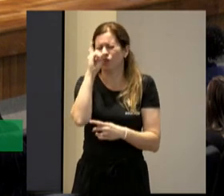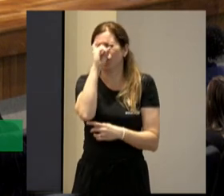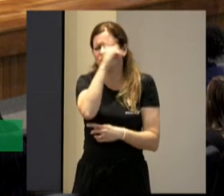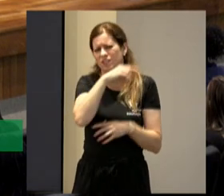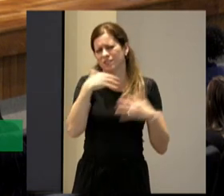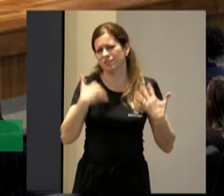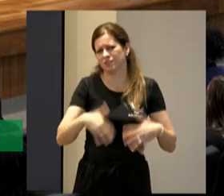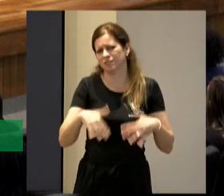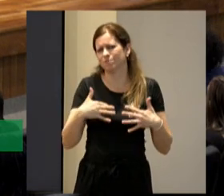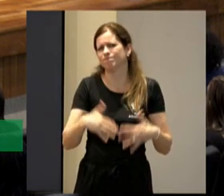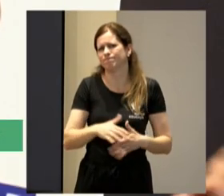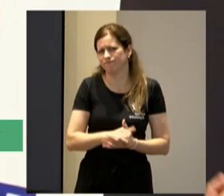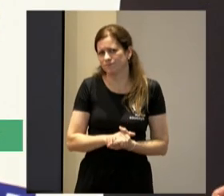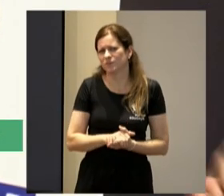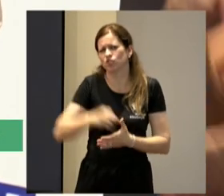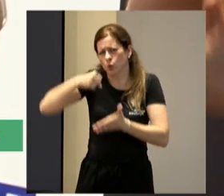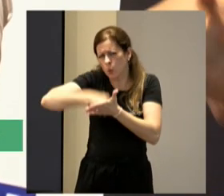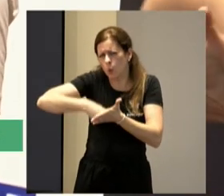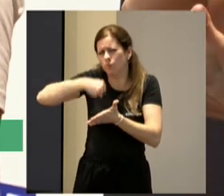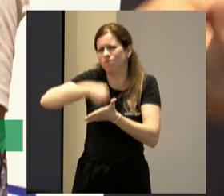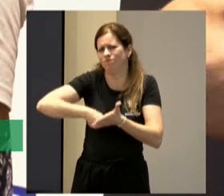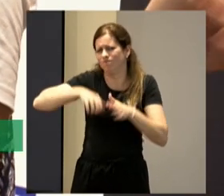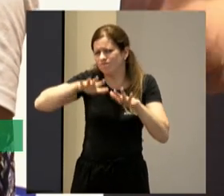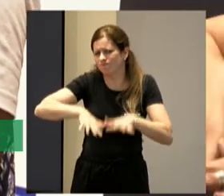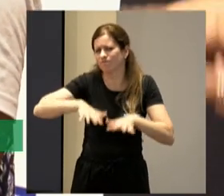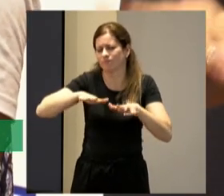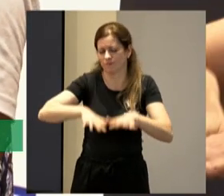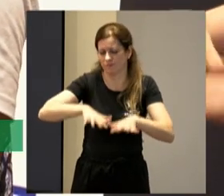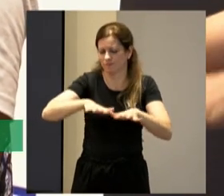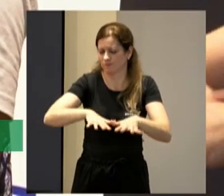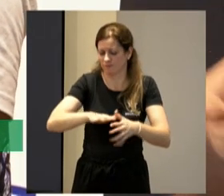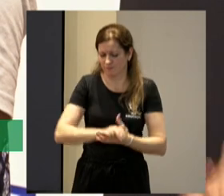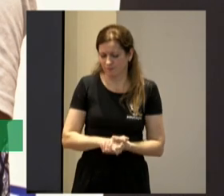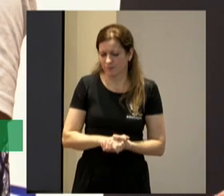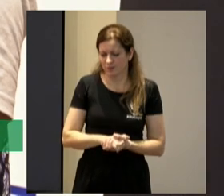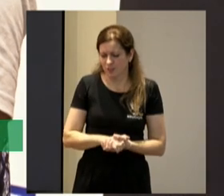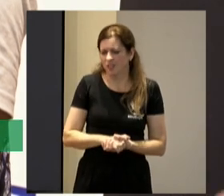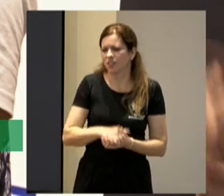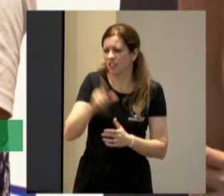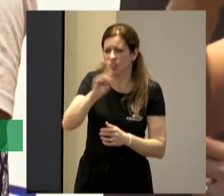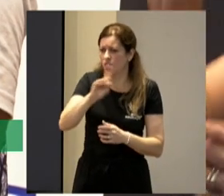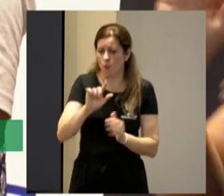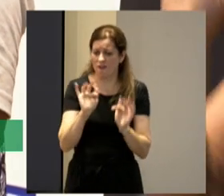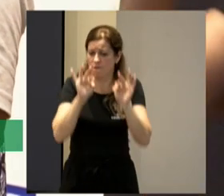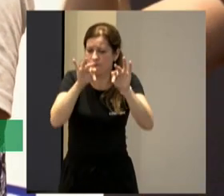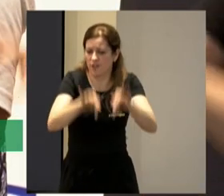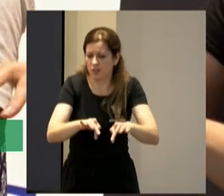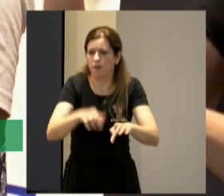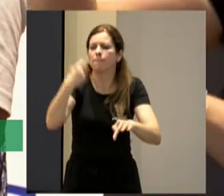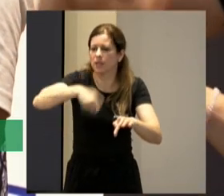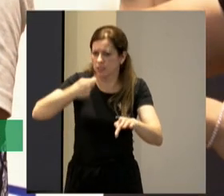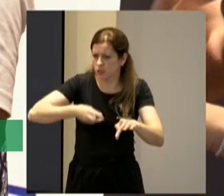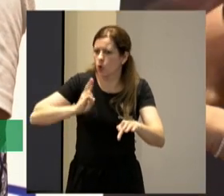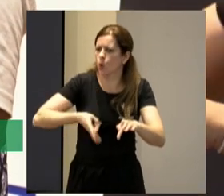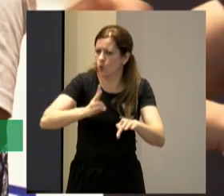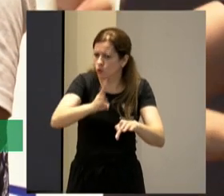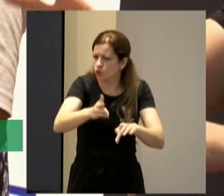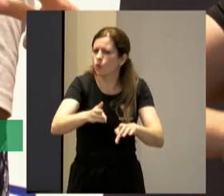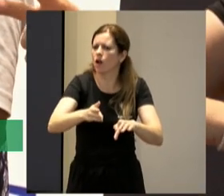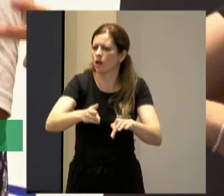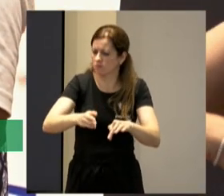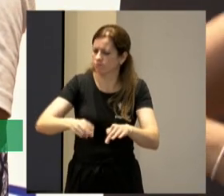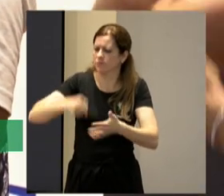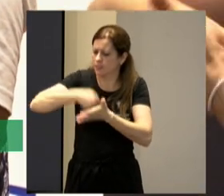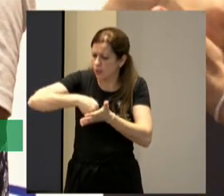que foi finalizado com um processo emancipatório que ainda não foi concluído, precisa do reforço,